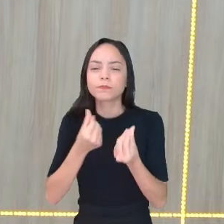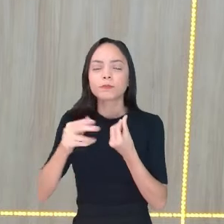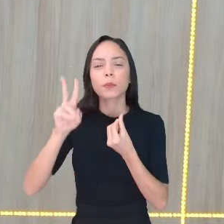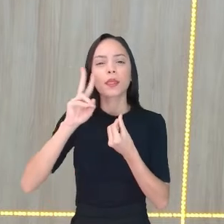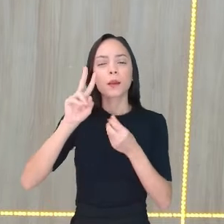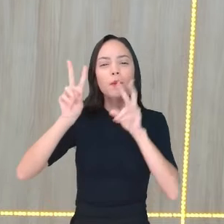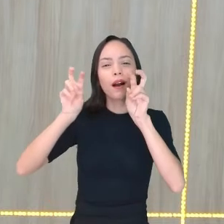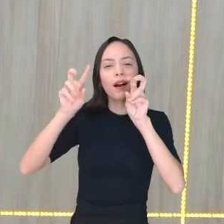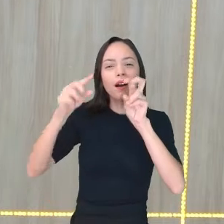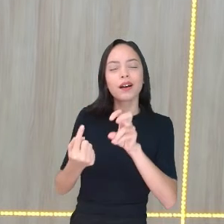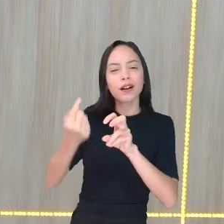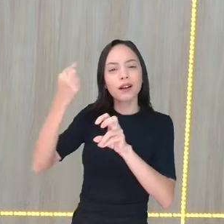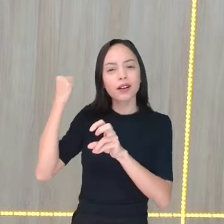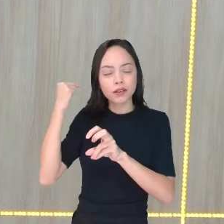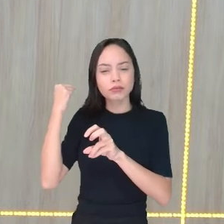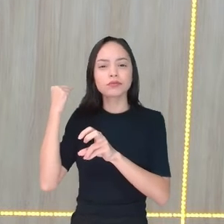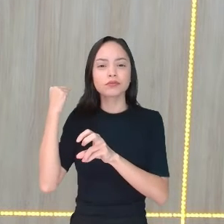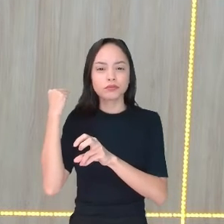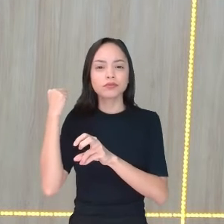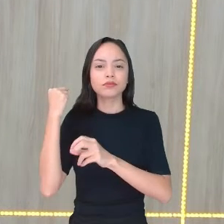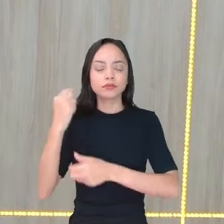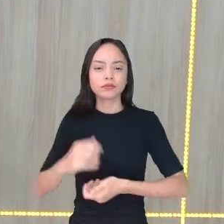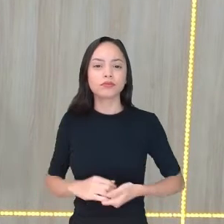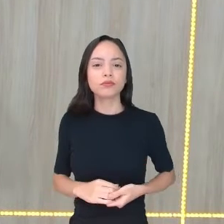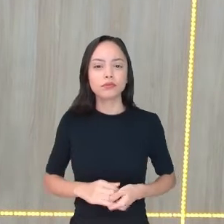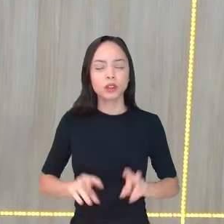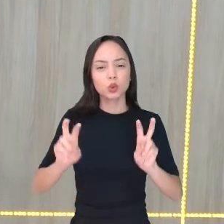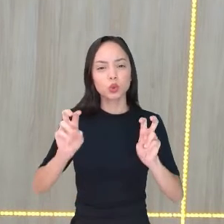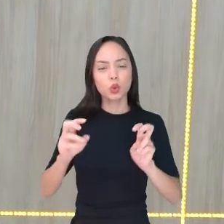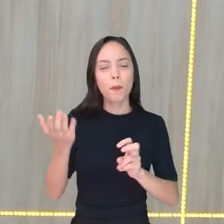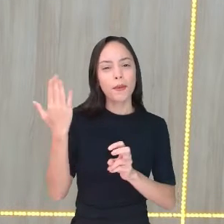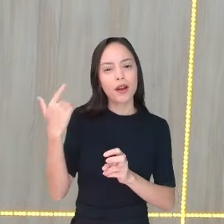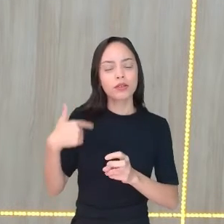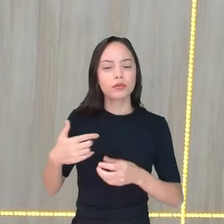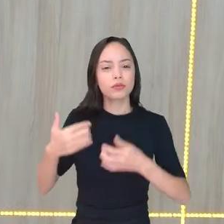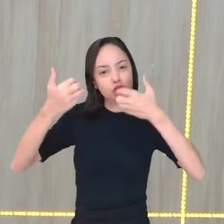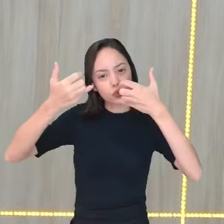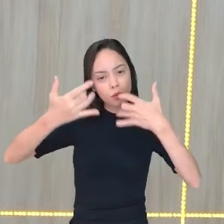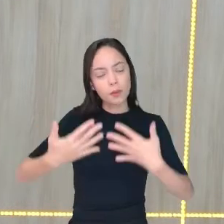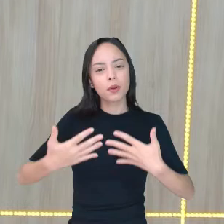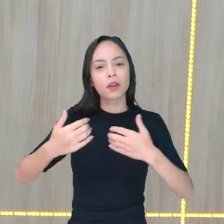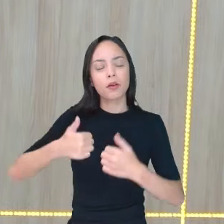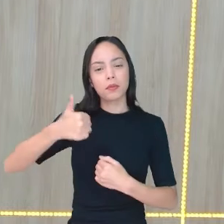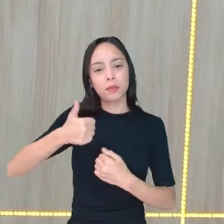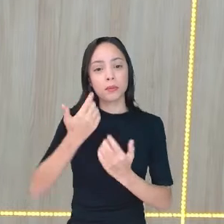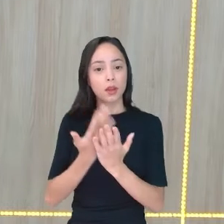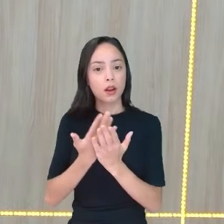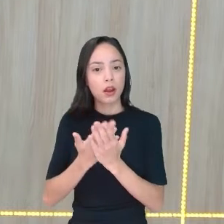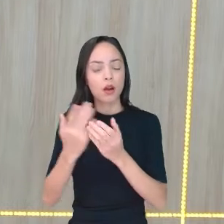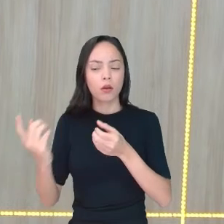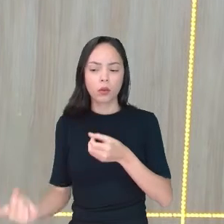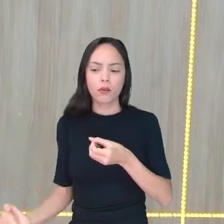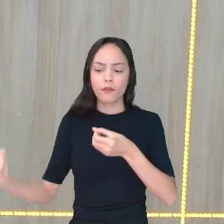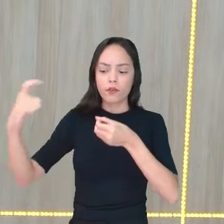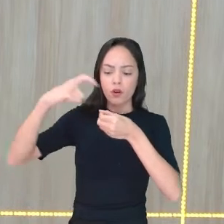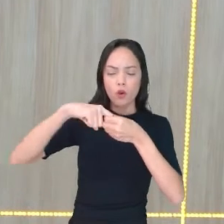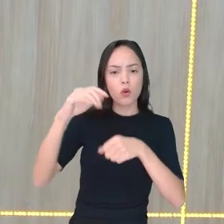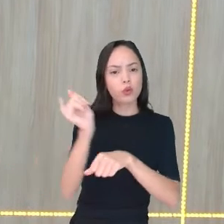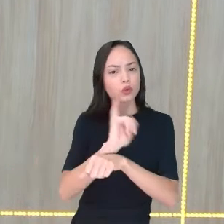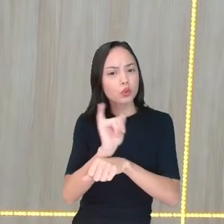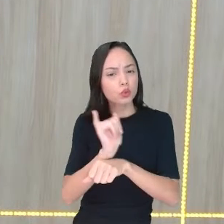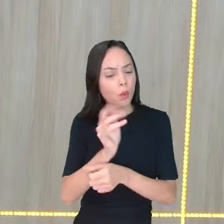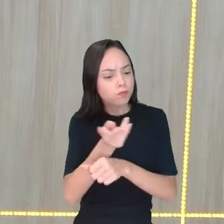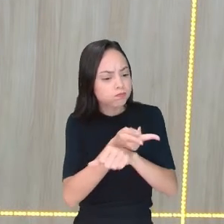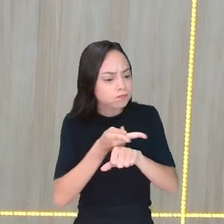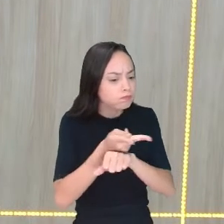nem lembrada do nosso assunto, né, do que eu falei na primeira aula, volta lá, vai no vídeo, procura a nossa